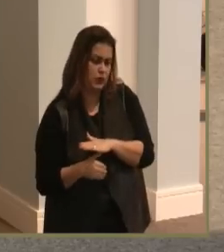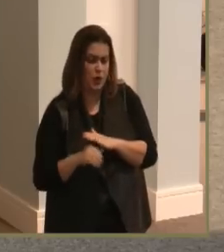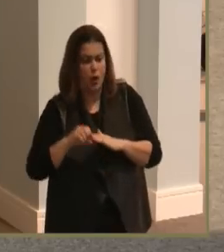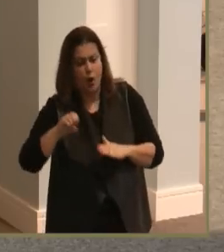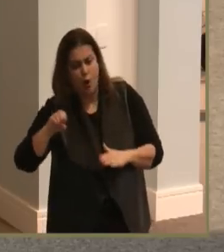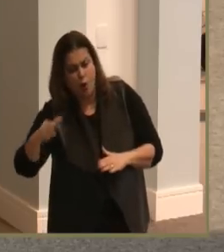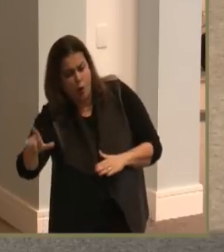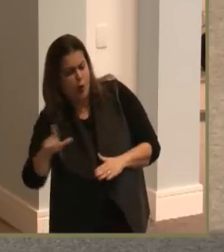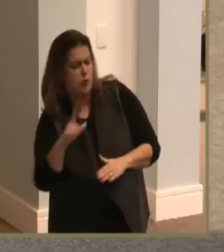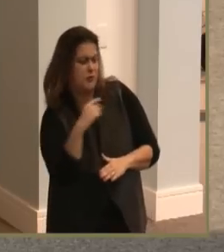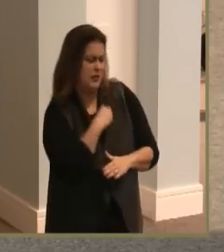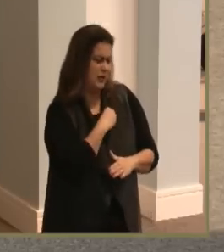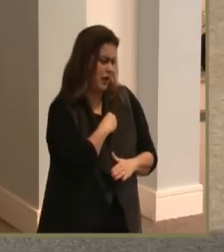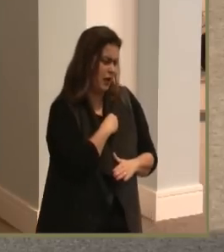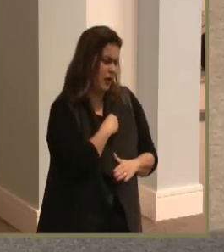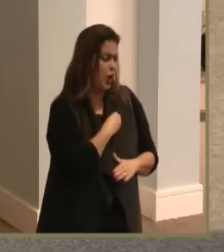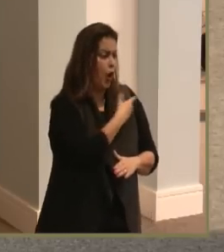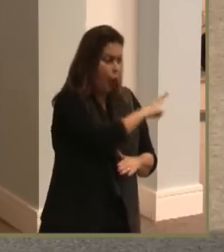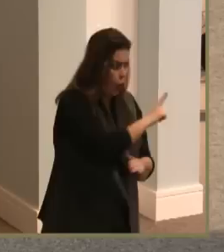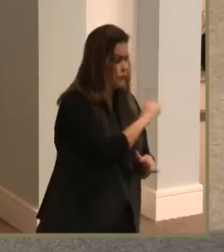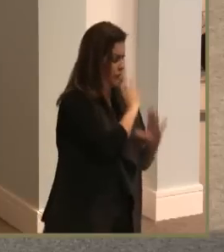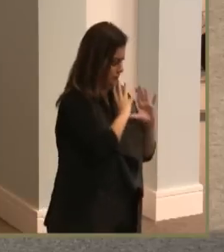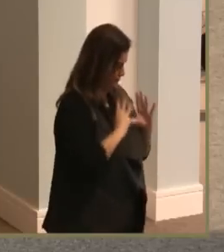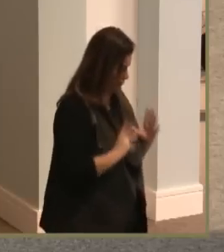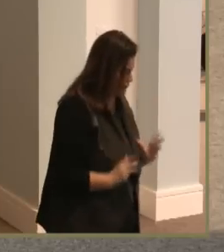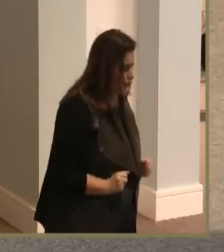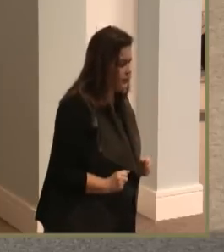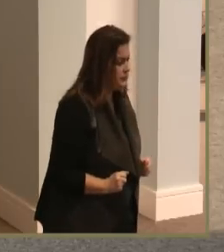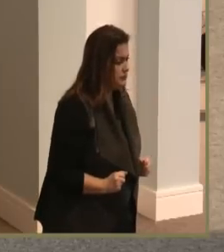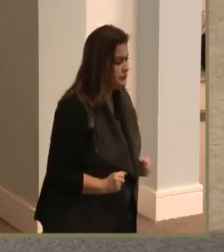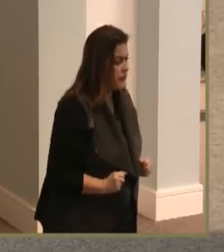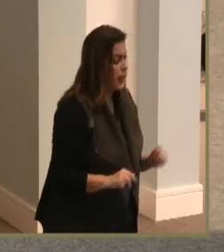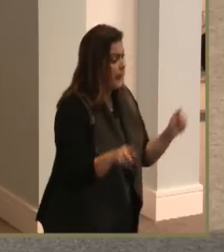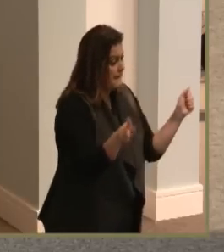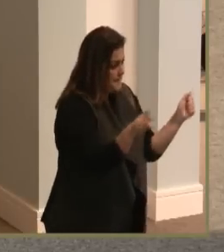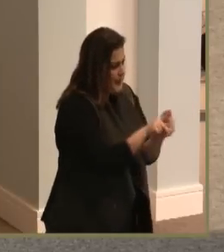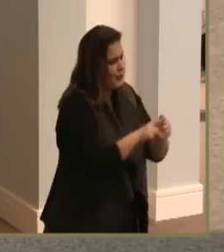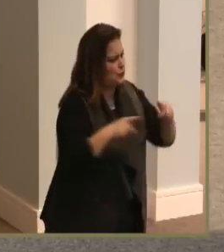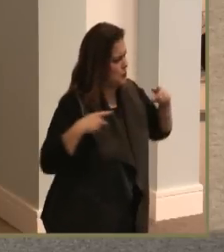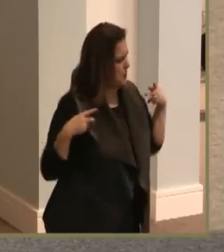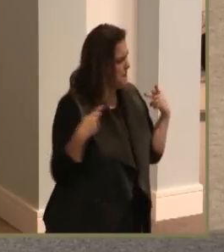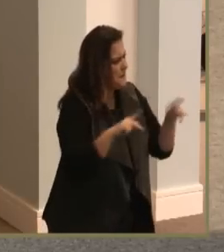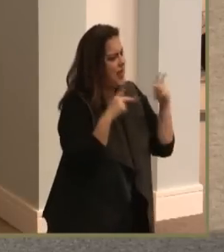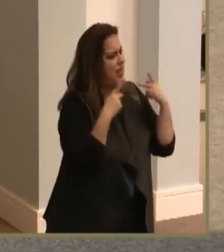pecar, outros para se santificar. E Pedro então levanta e prega o